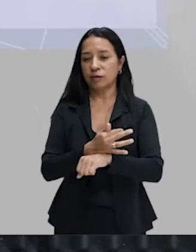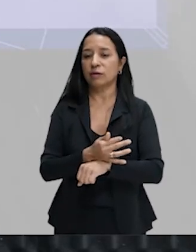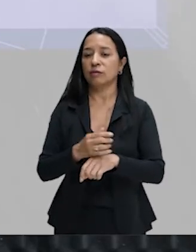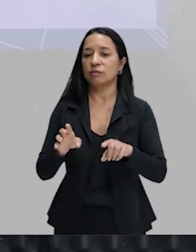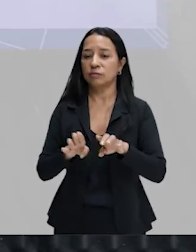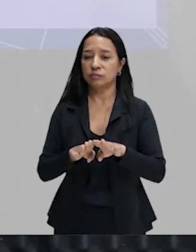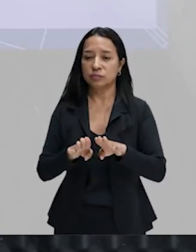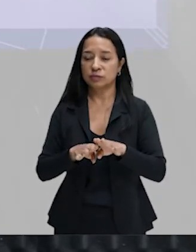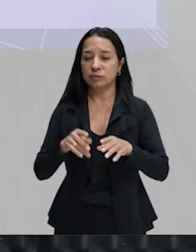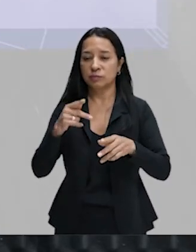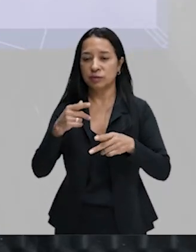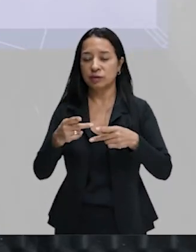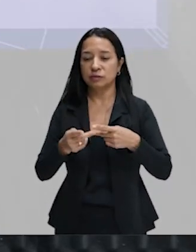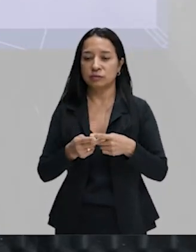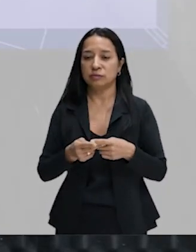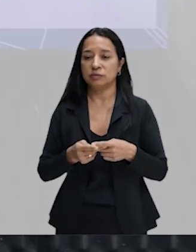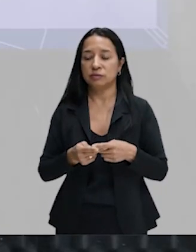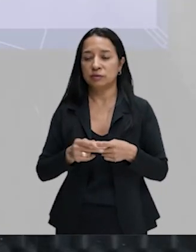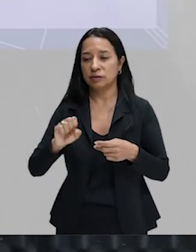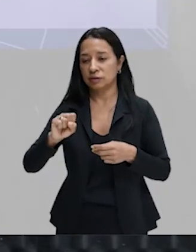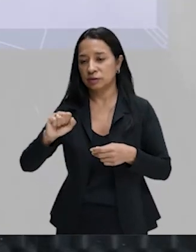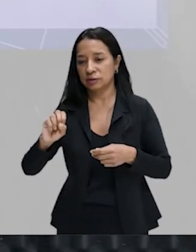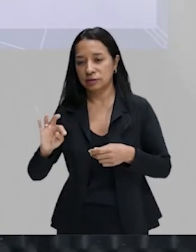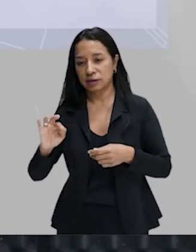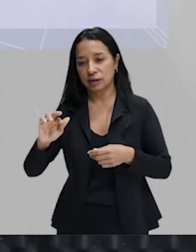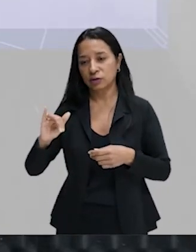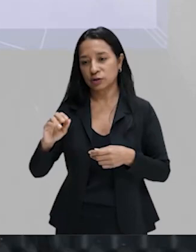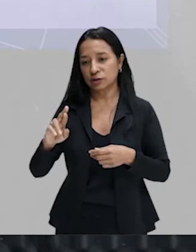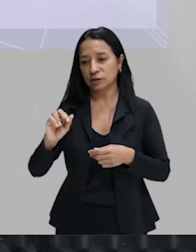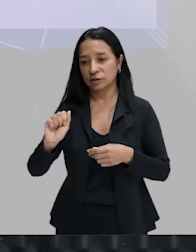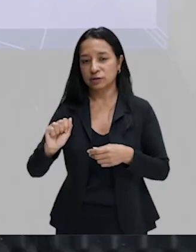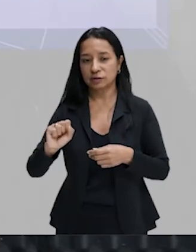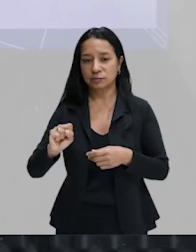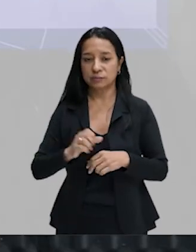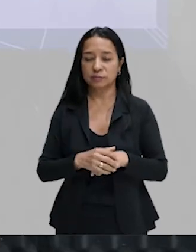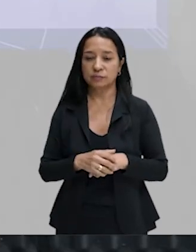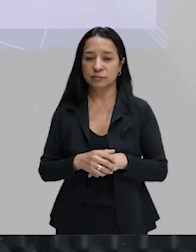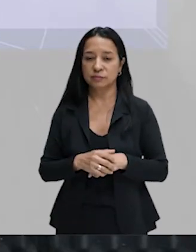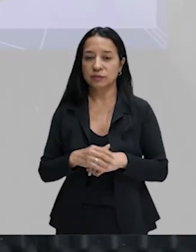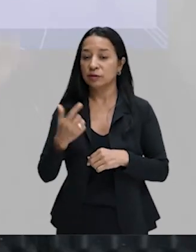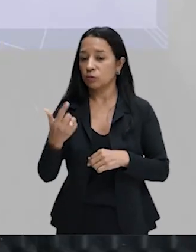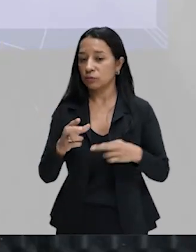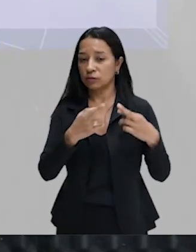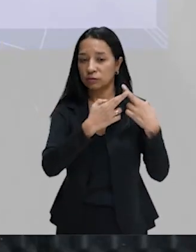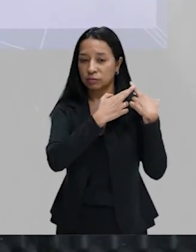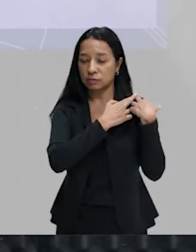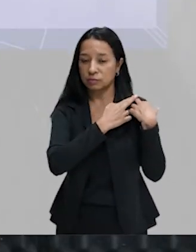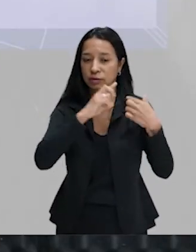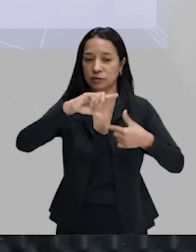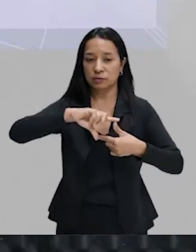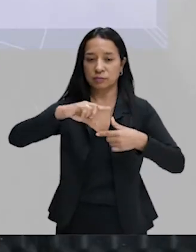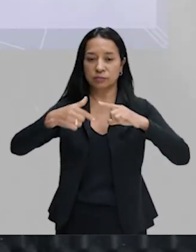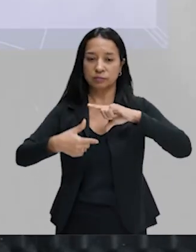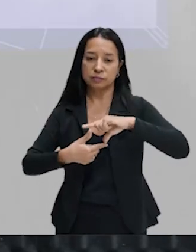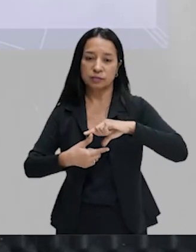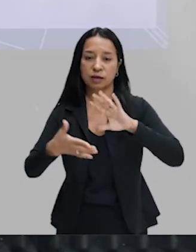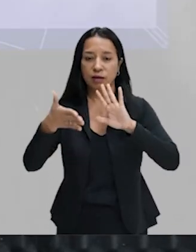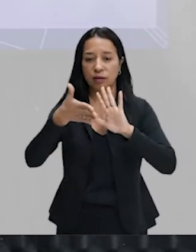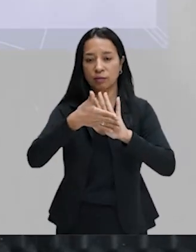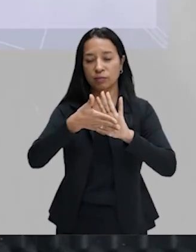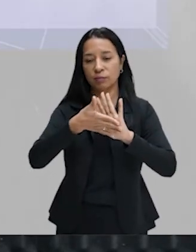uma característica bem diferente dessa época. A proposta é uma poesia mais equilibrada e séria, distanciando do que eles chamariam